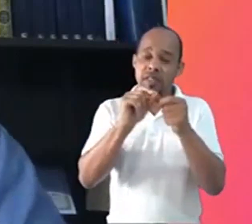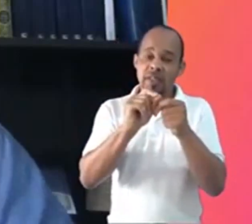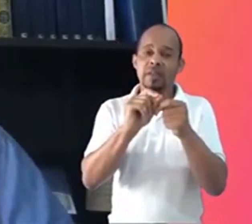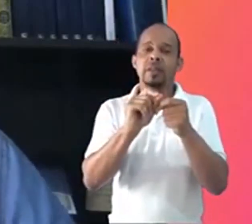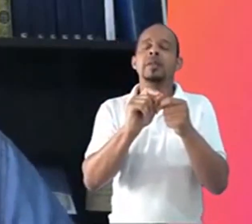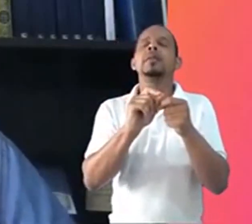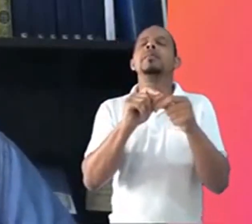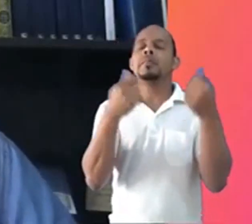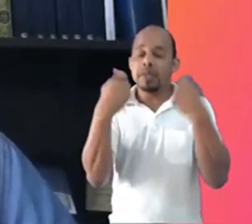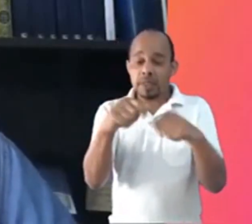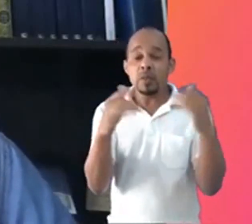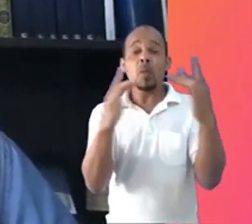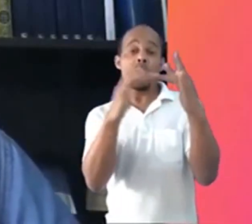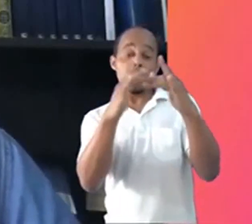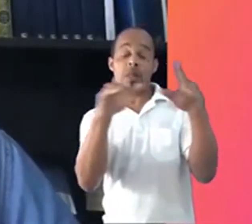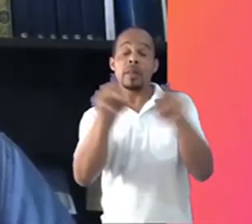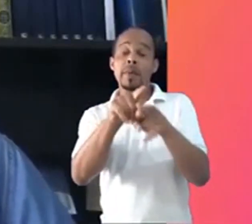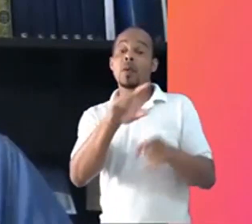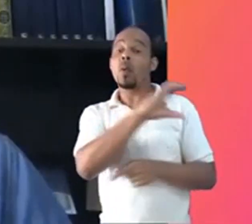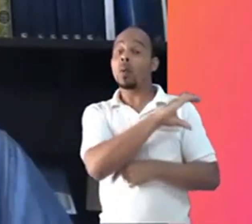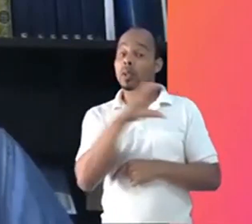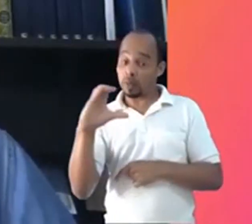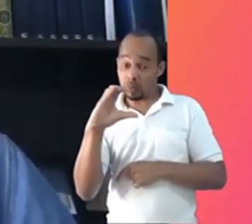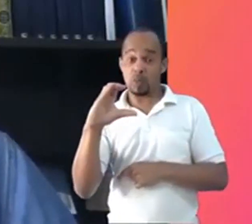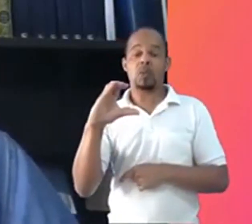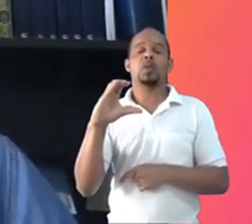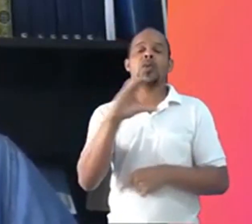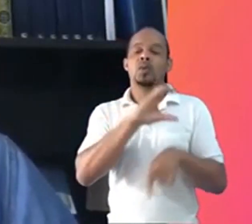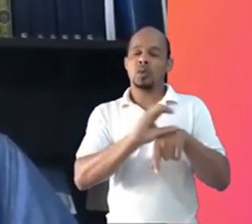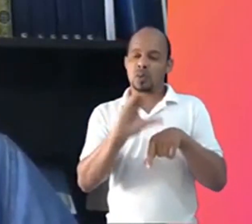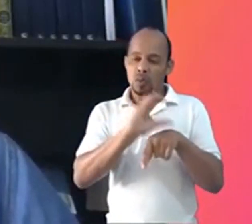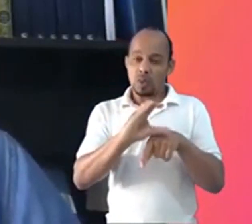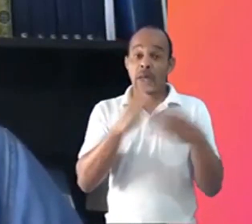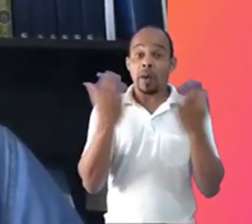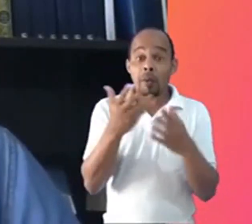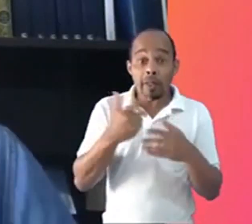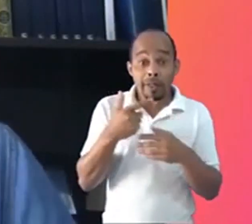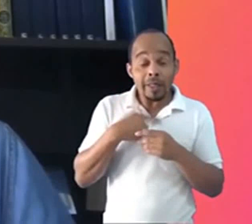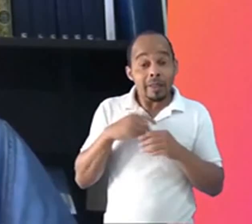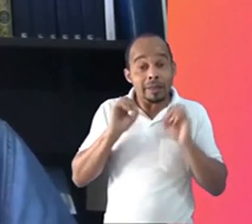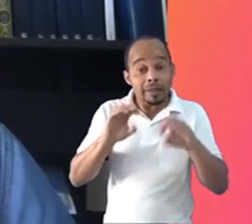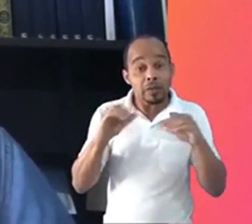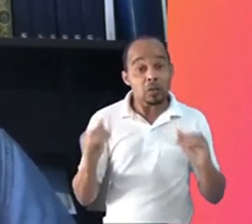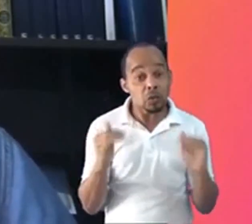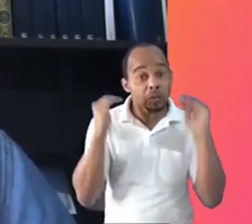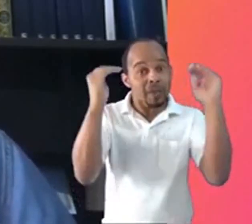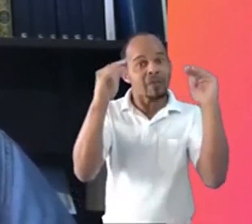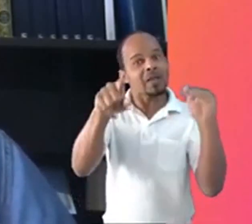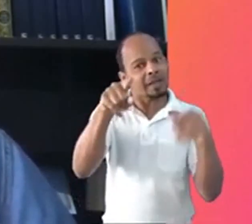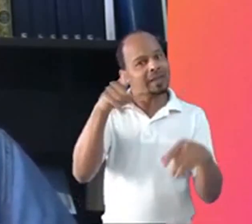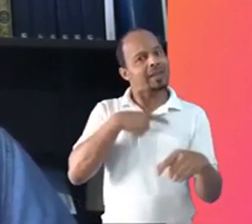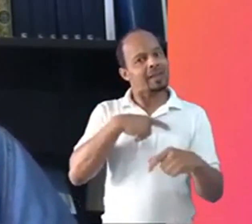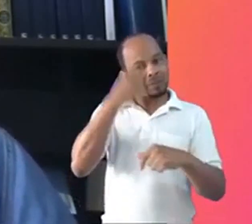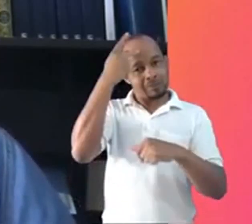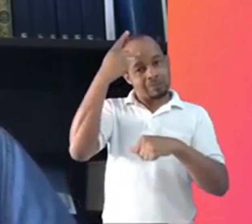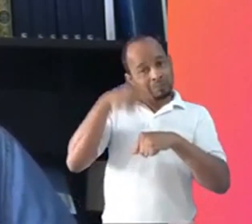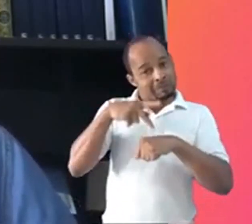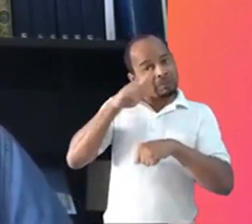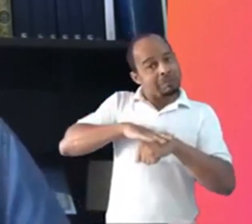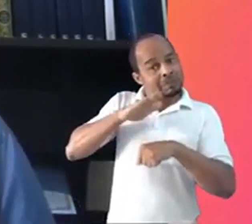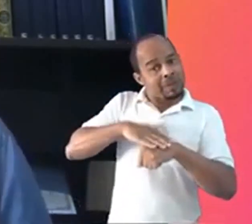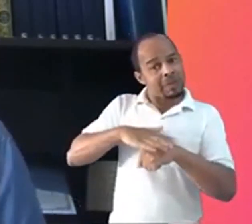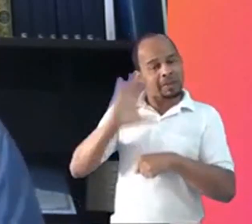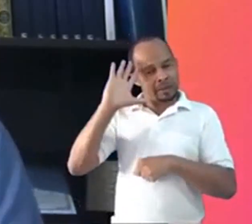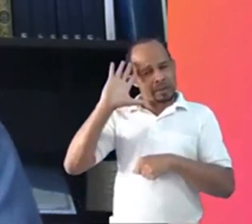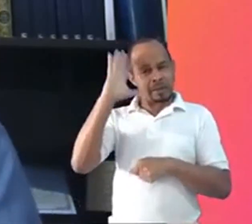chance de ouvir um pouco o seu coordenador. Mas lembra que agora no ensino superior você vai ter muita autonomia para tomar as decisões. E